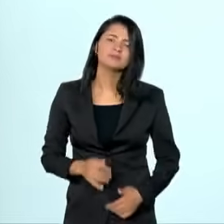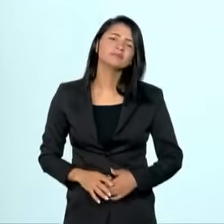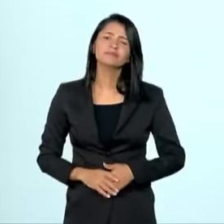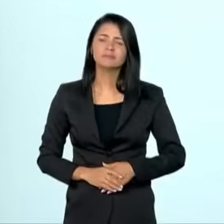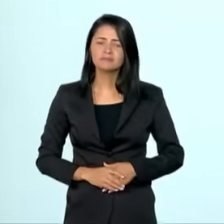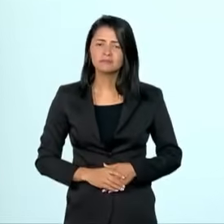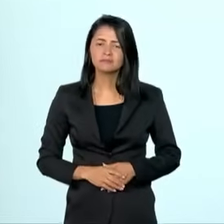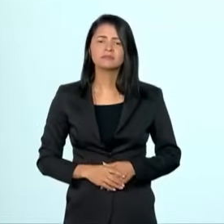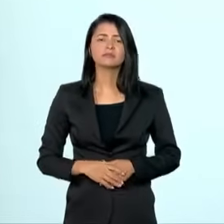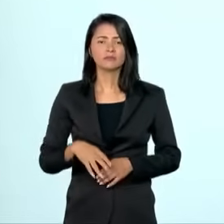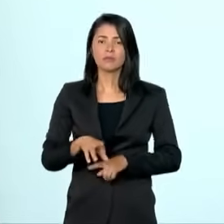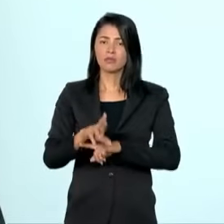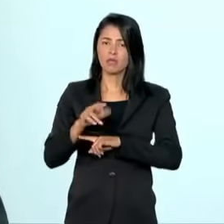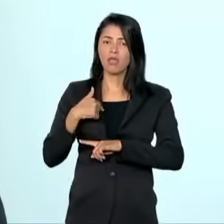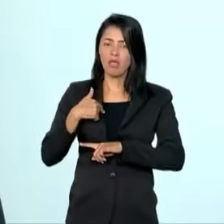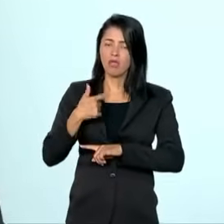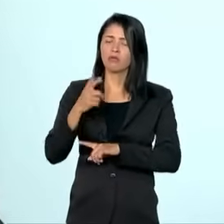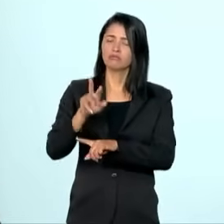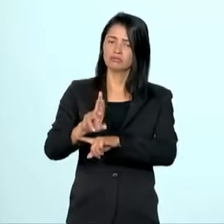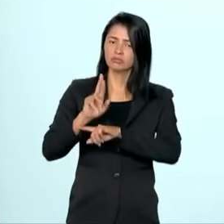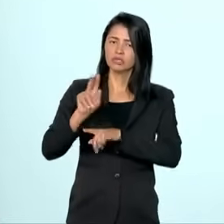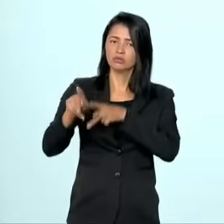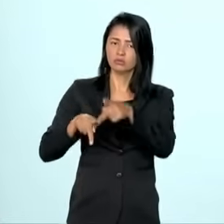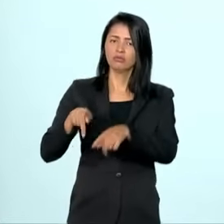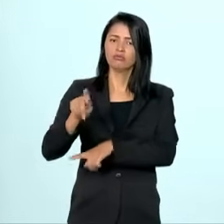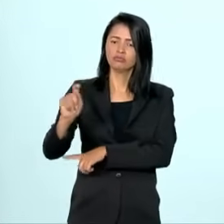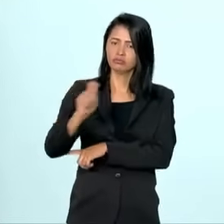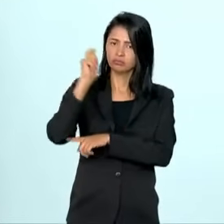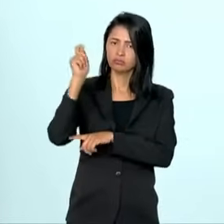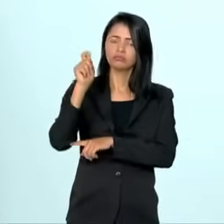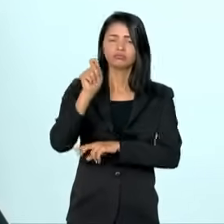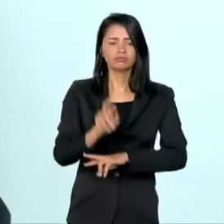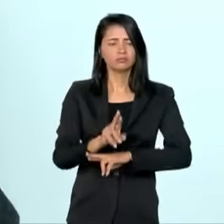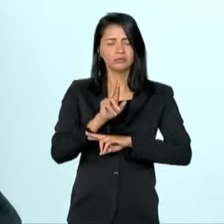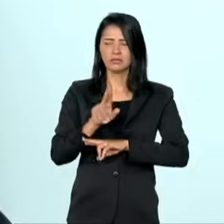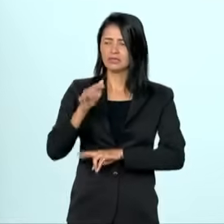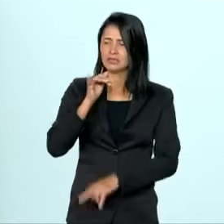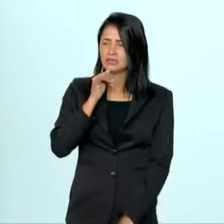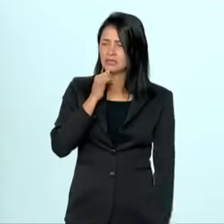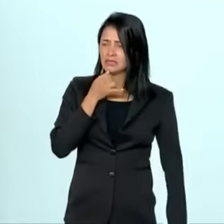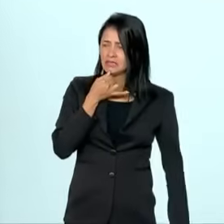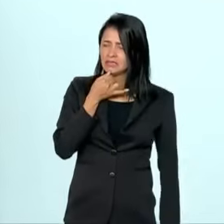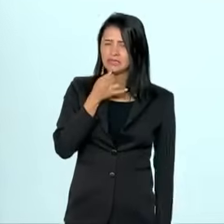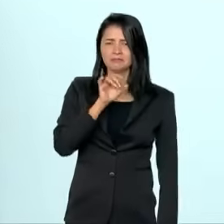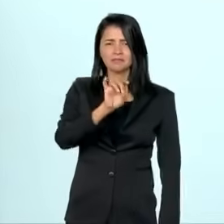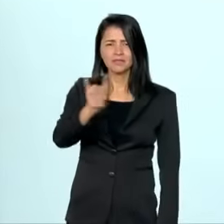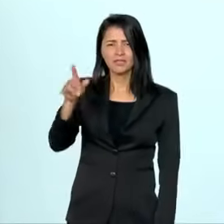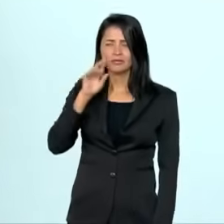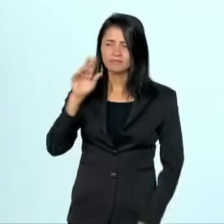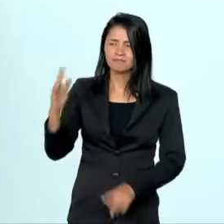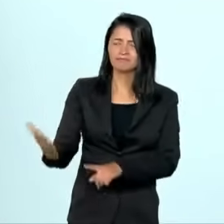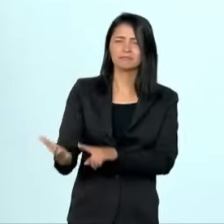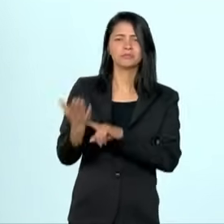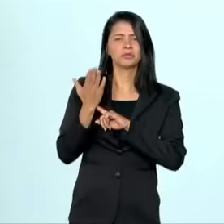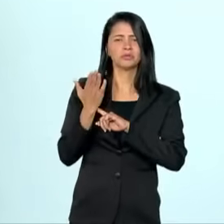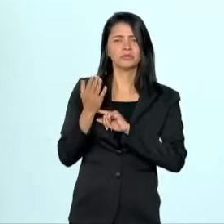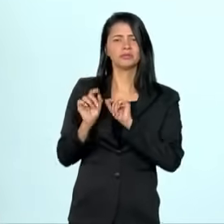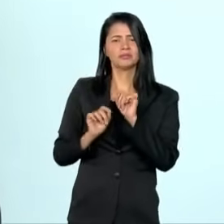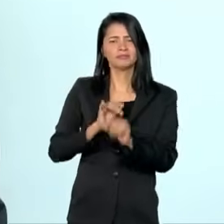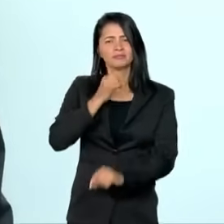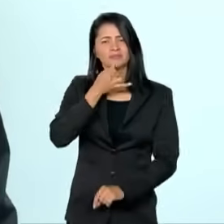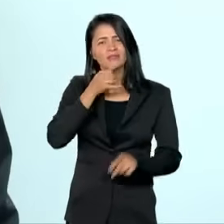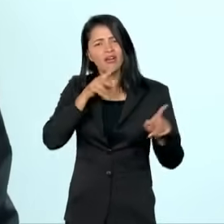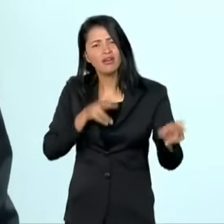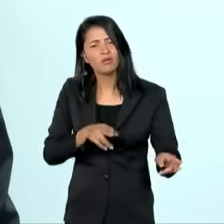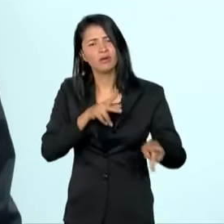E como representantes do povo gaúcho, essa tristeza no semblante de cada um de vocês, Afonso, é a tristeza do